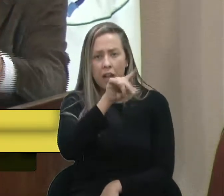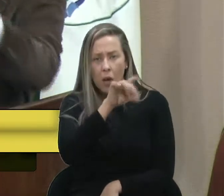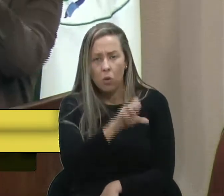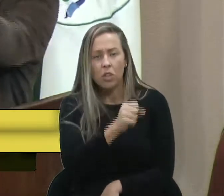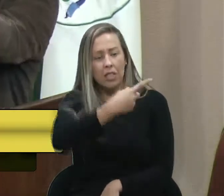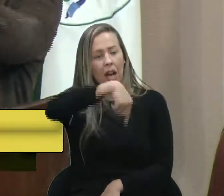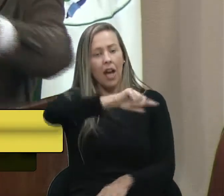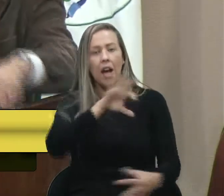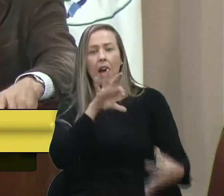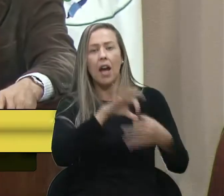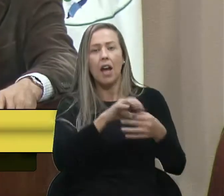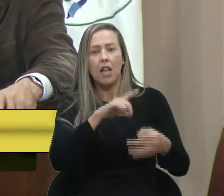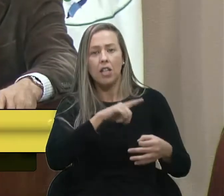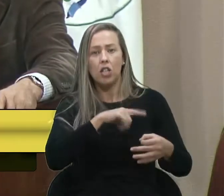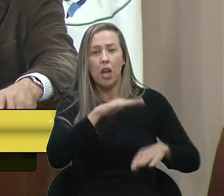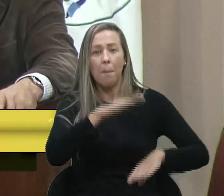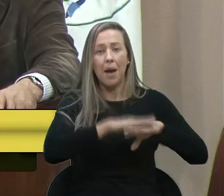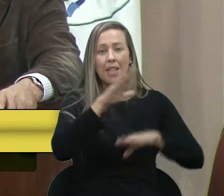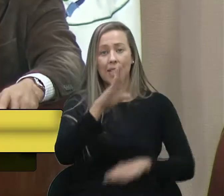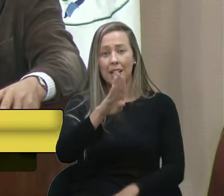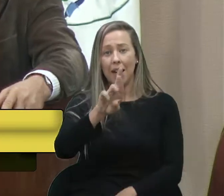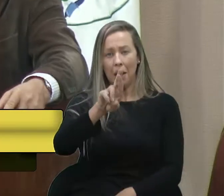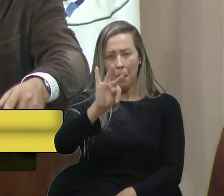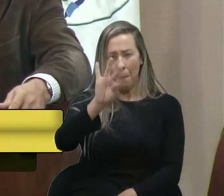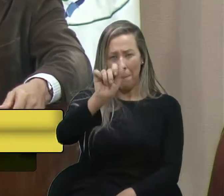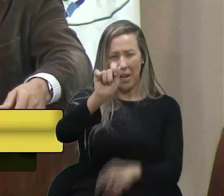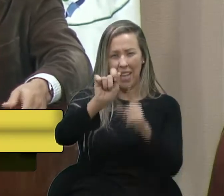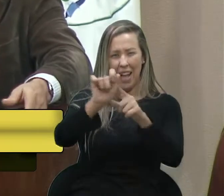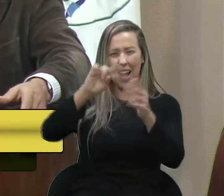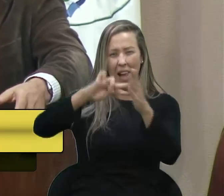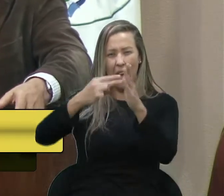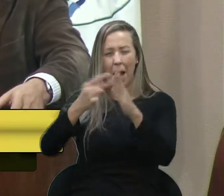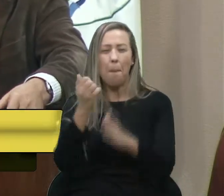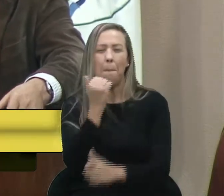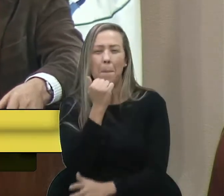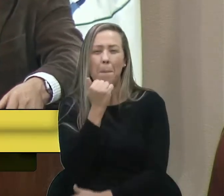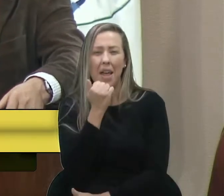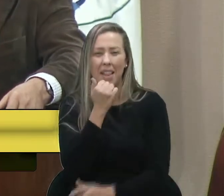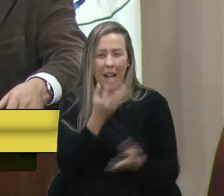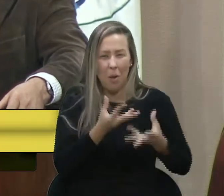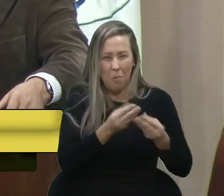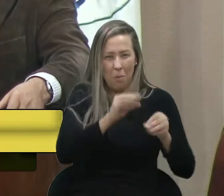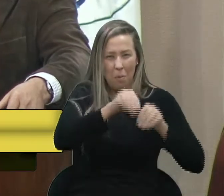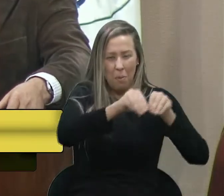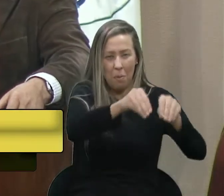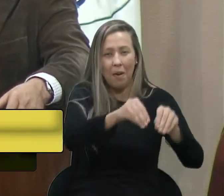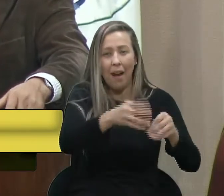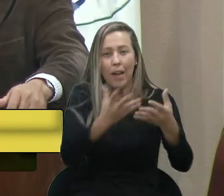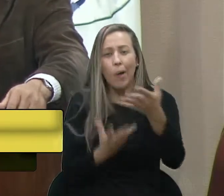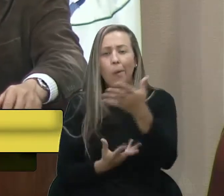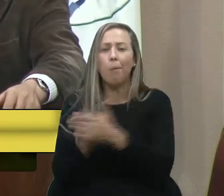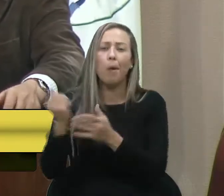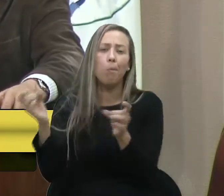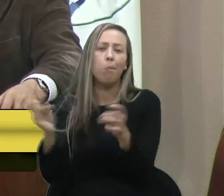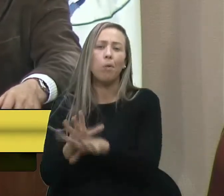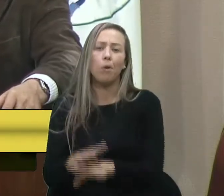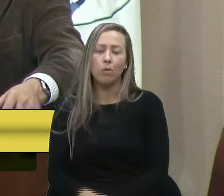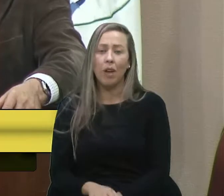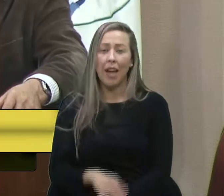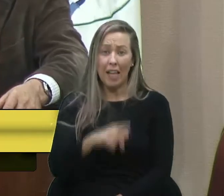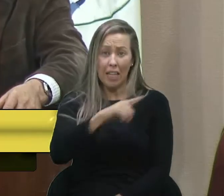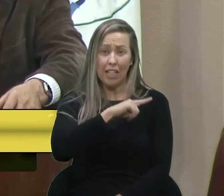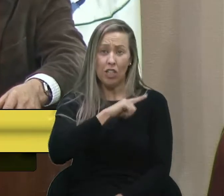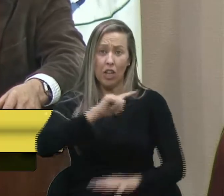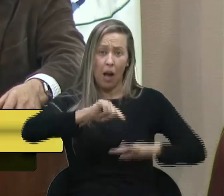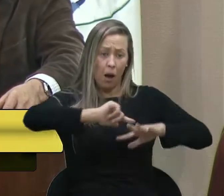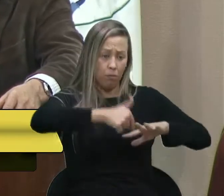e tinha muito mais brita que agora. O governo ali atrás, que nos antecedeu, entendeu de comprar a brita, e aquele britador que faz